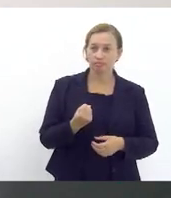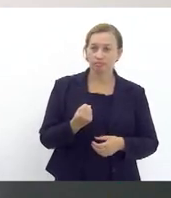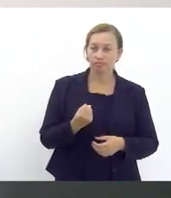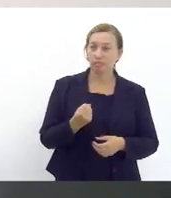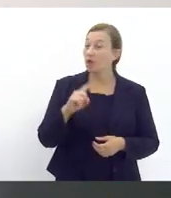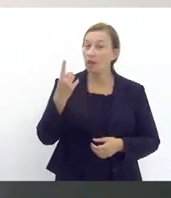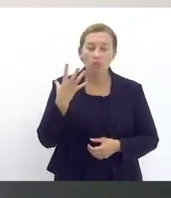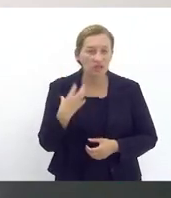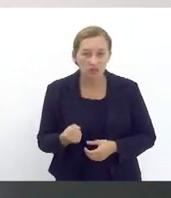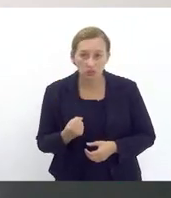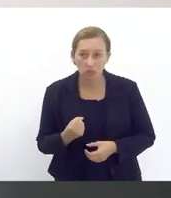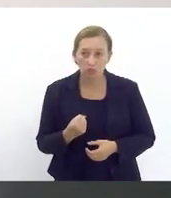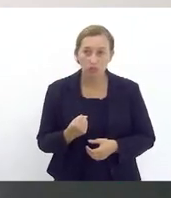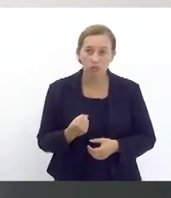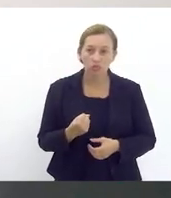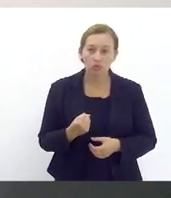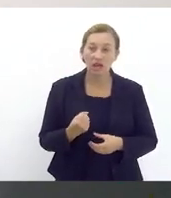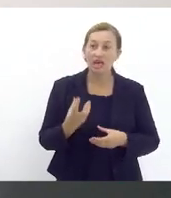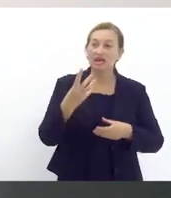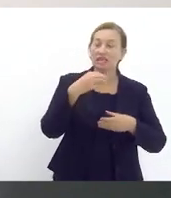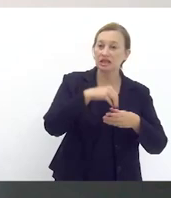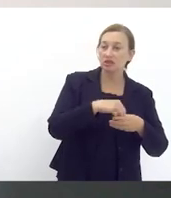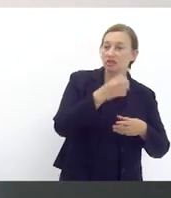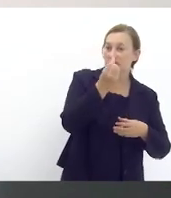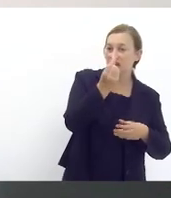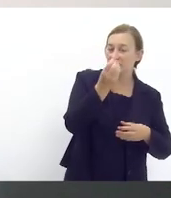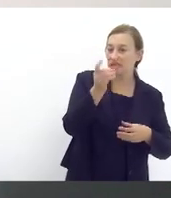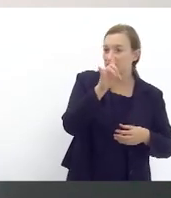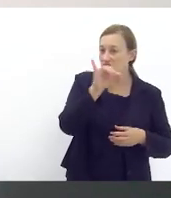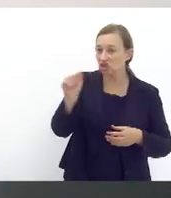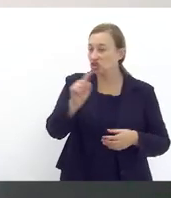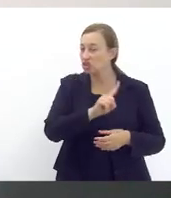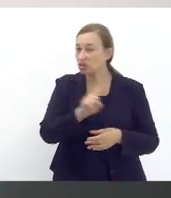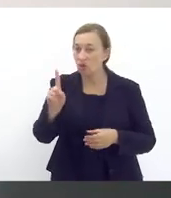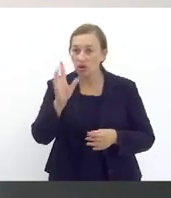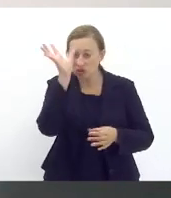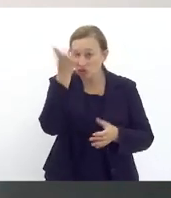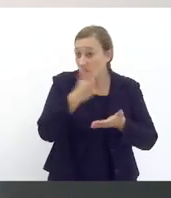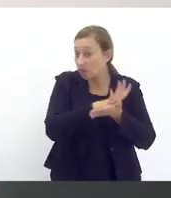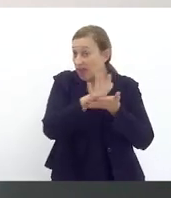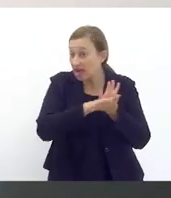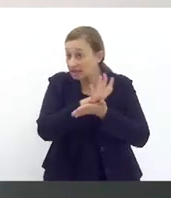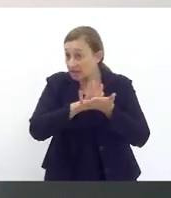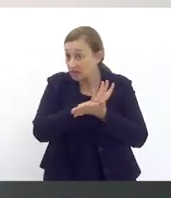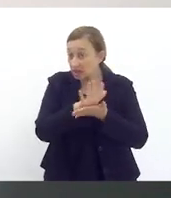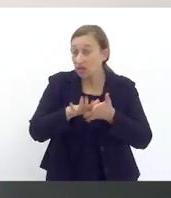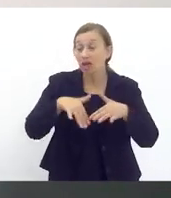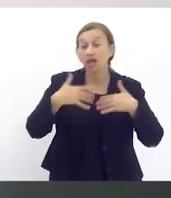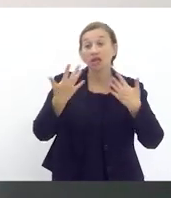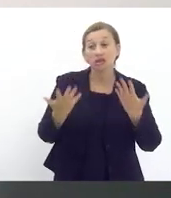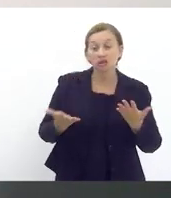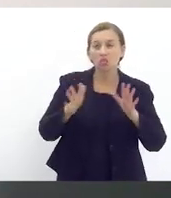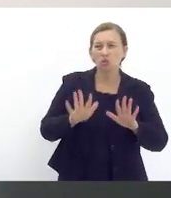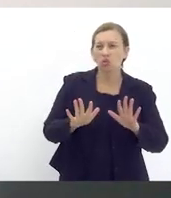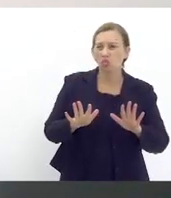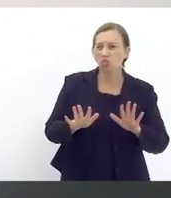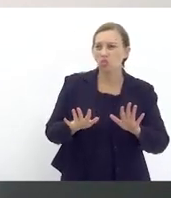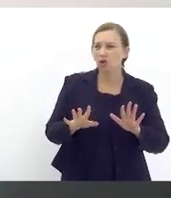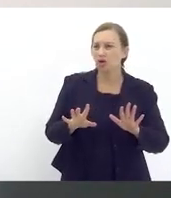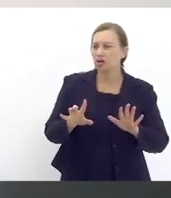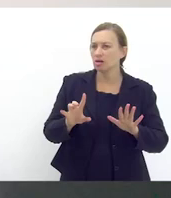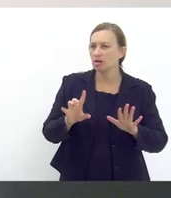não aderiu dentro do 60 dias não subiu o plano de ação não portanto fez a Adesão